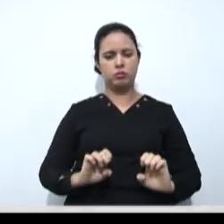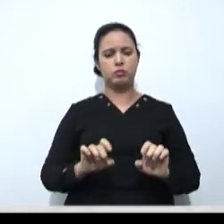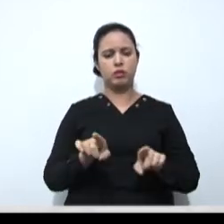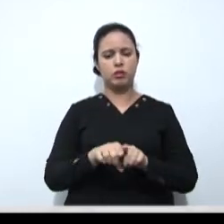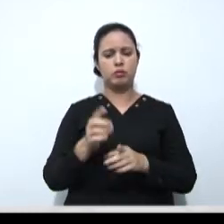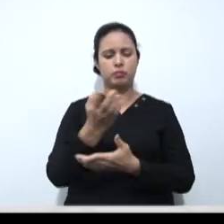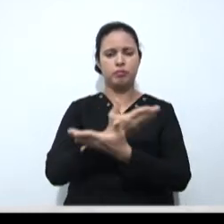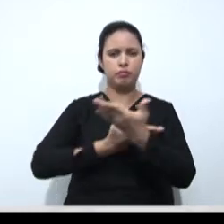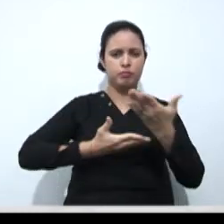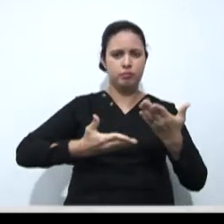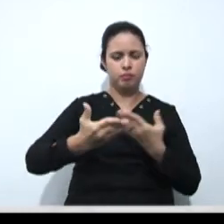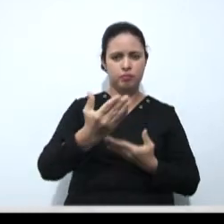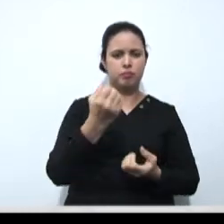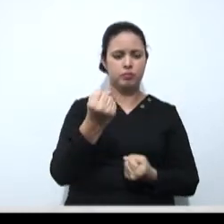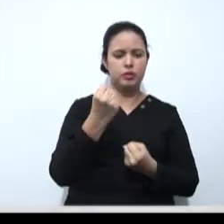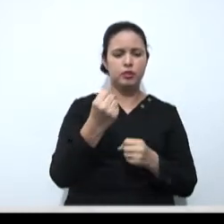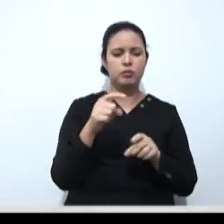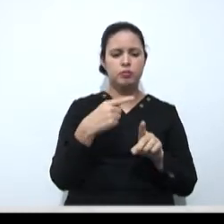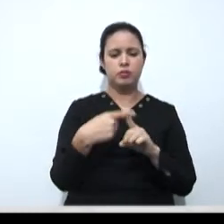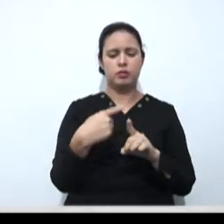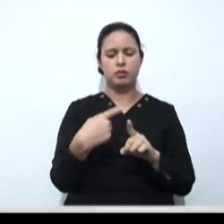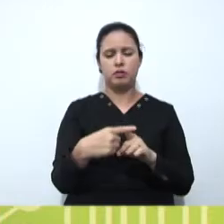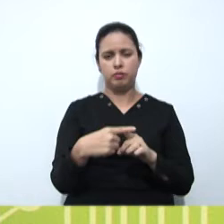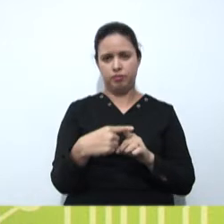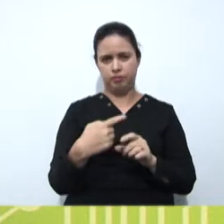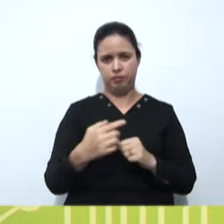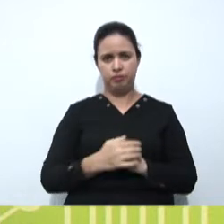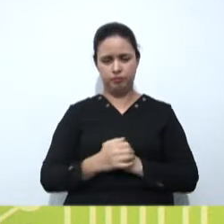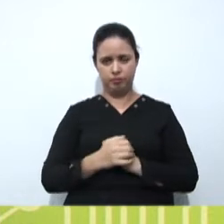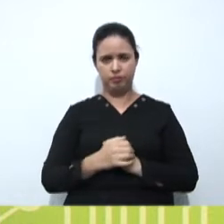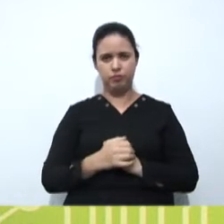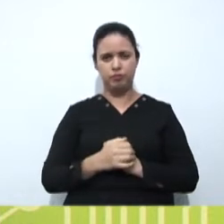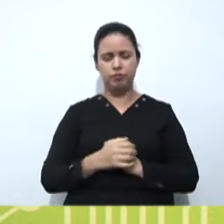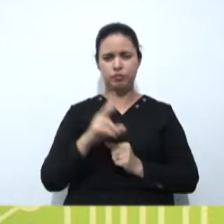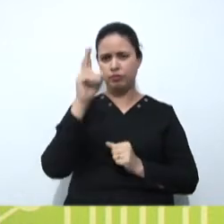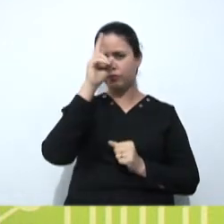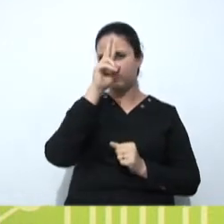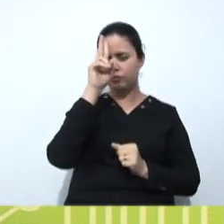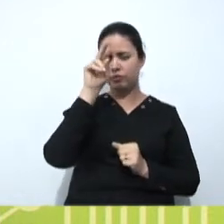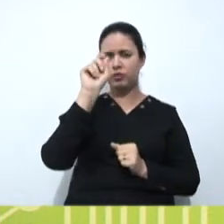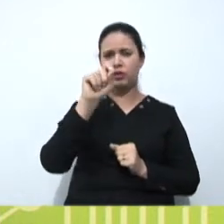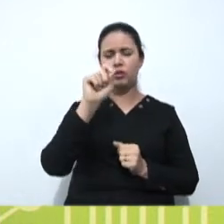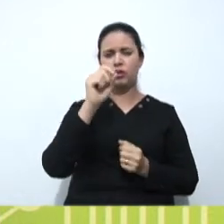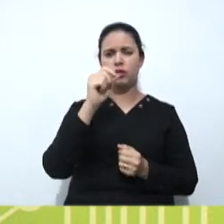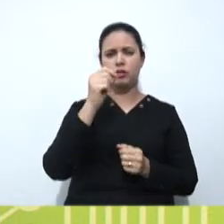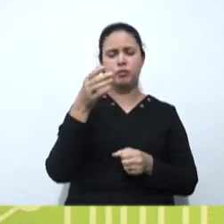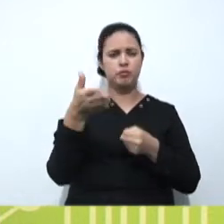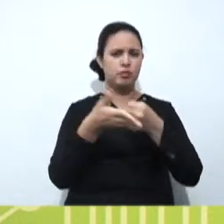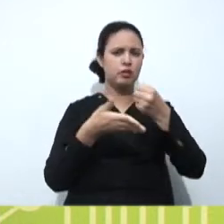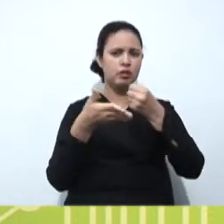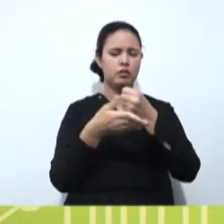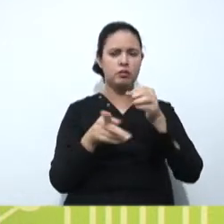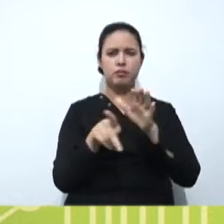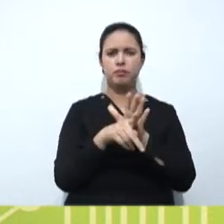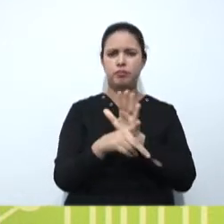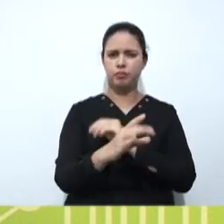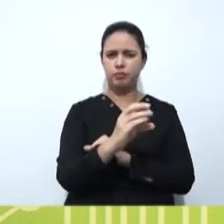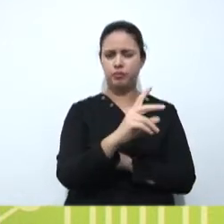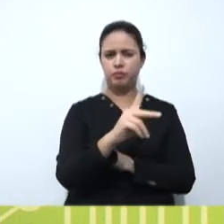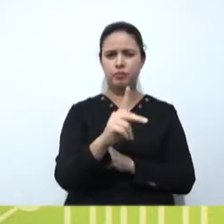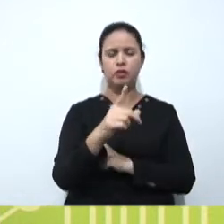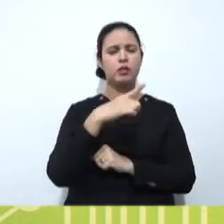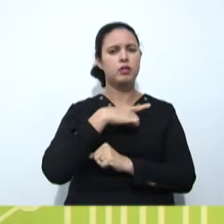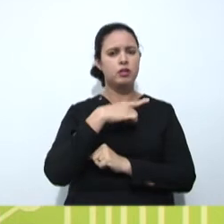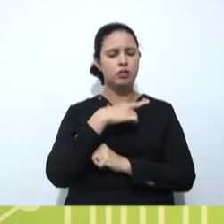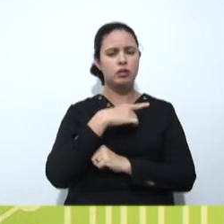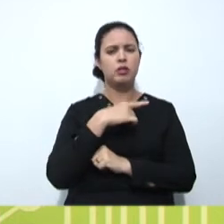entre os cooperados. Afinal, gente, o que a gente está falando aqui e resgatando são os princípios do cooperativismo, onde eu tenho